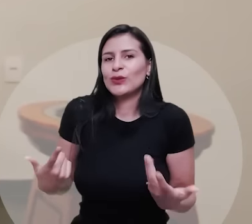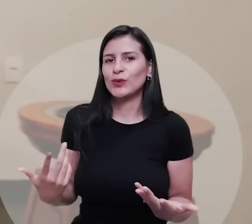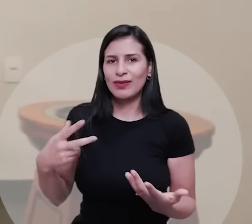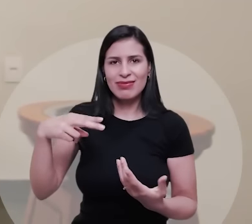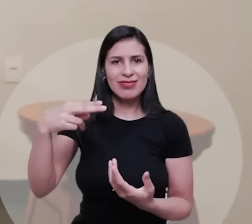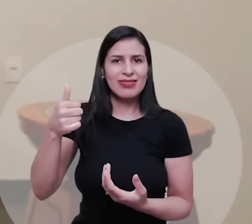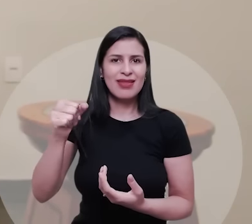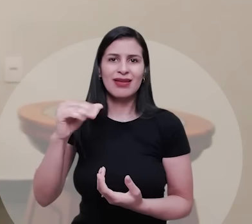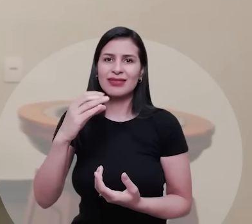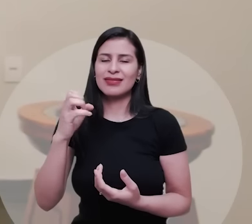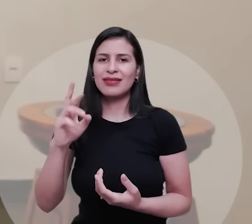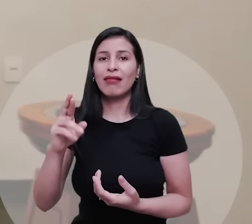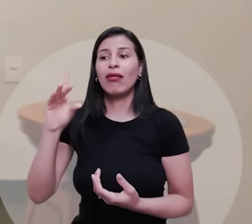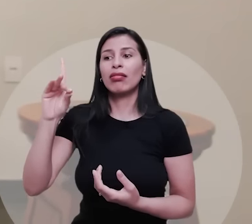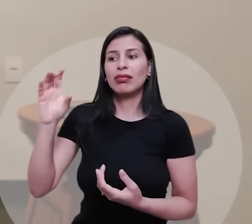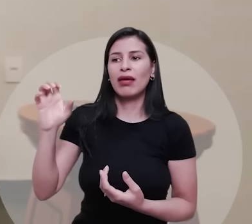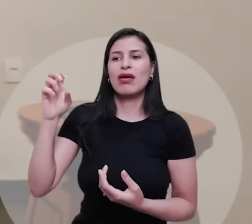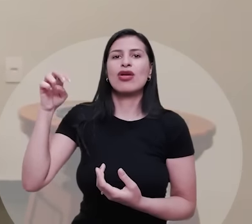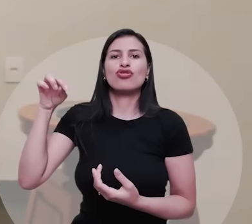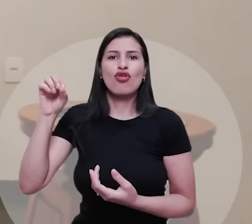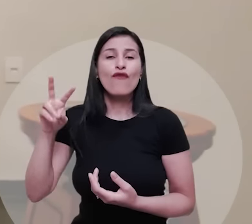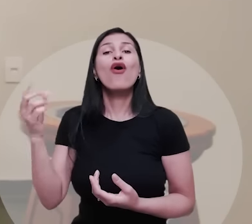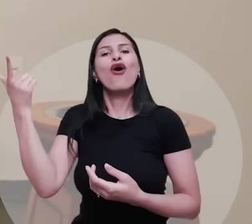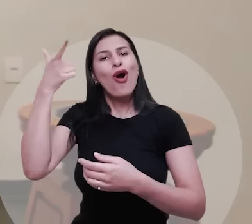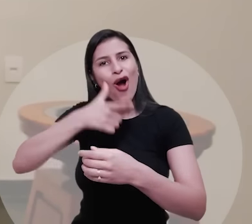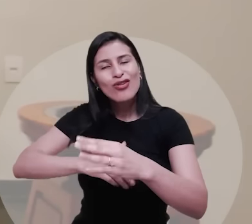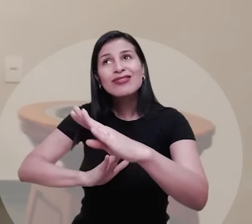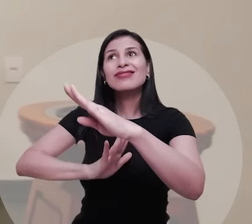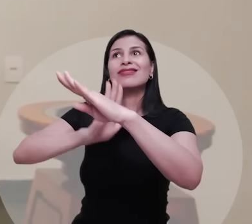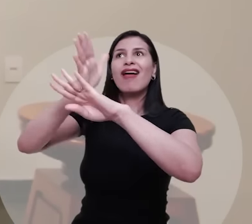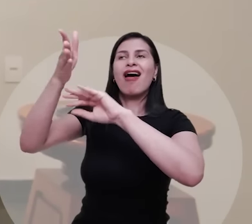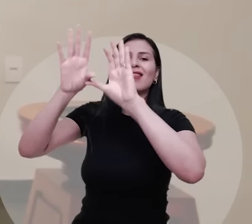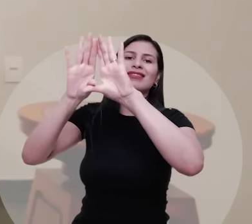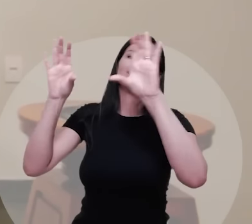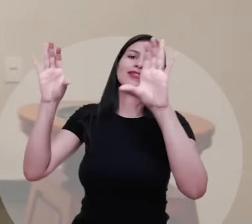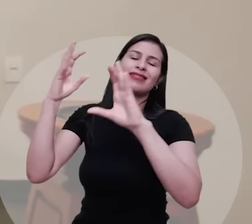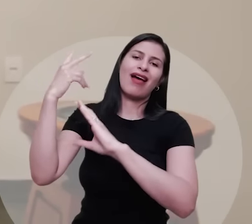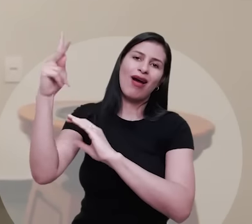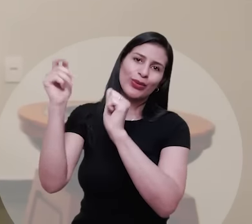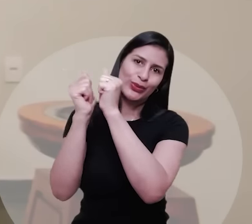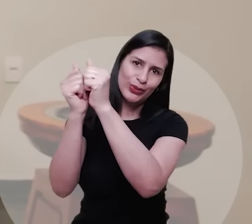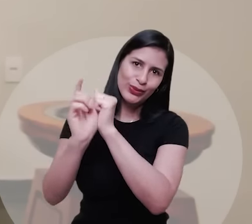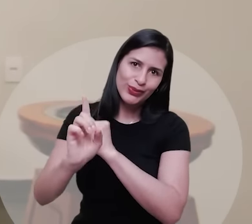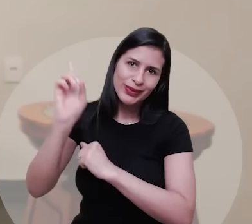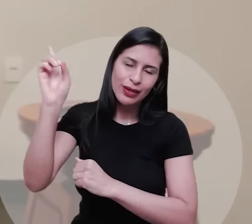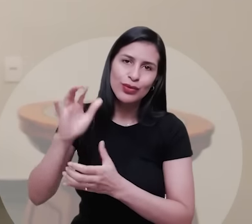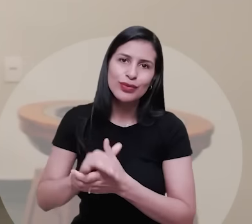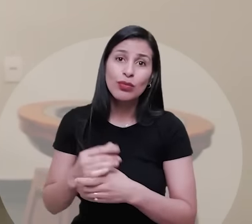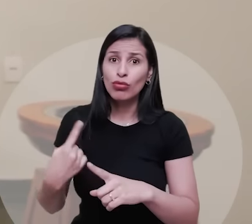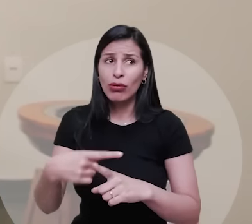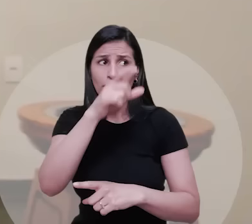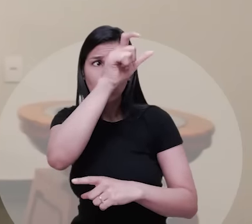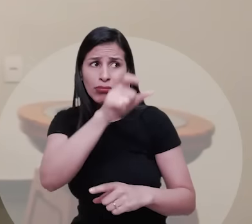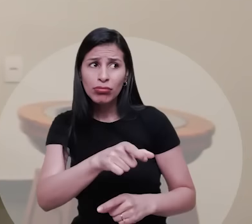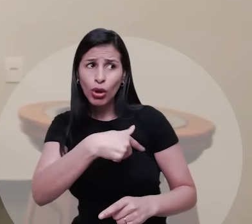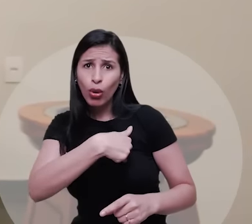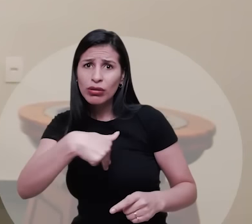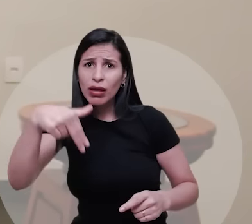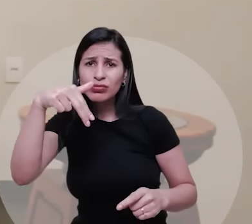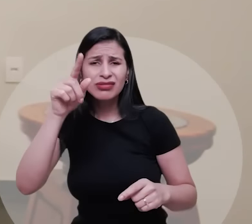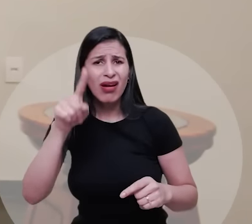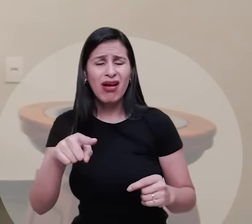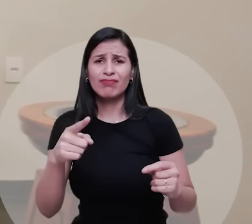de Deus. Nicodemos era o melhor que a sociedade da época podia apresentar, mas a resposta de Jesus